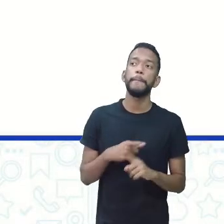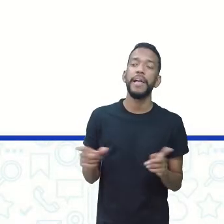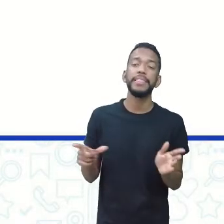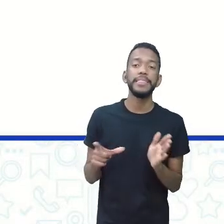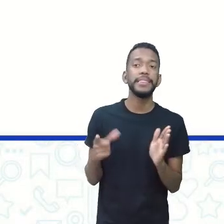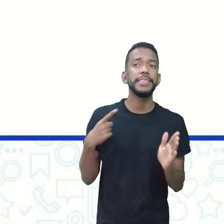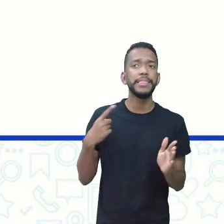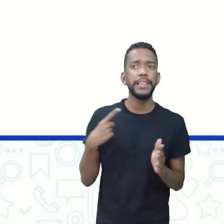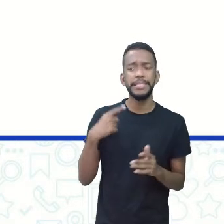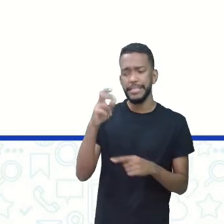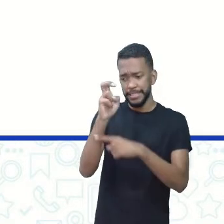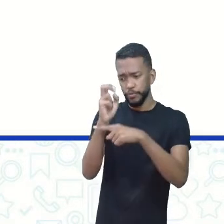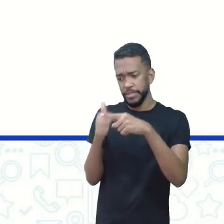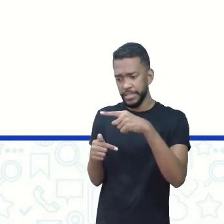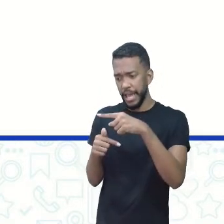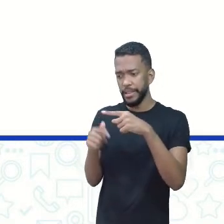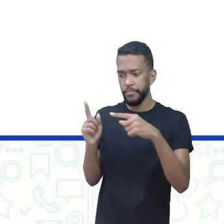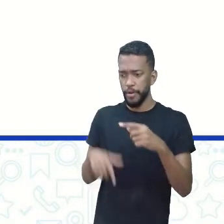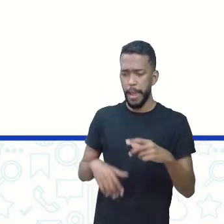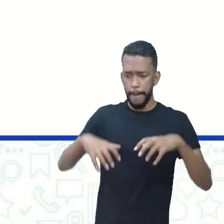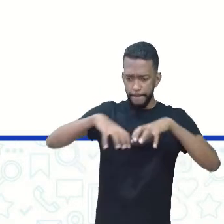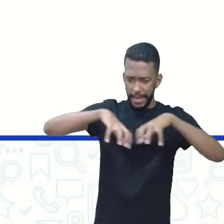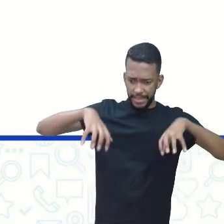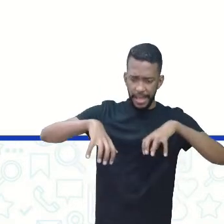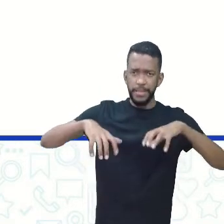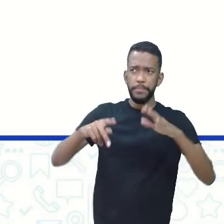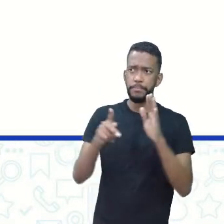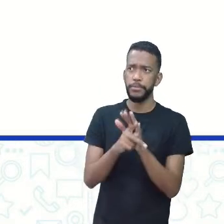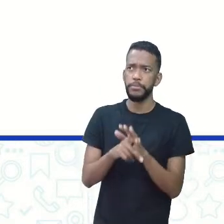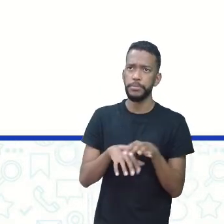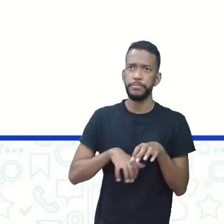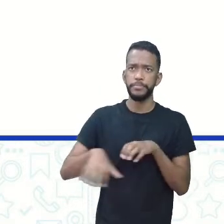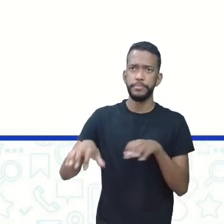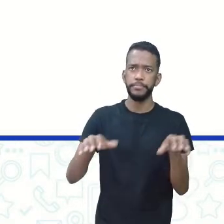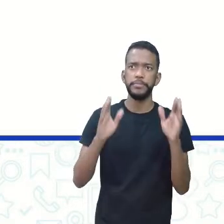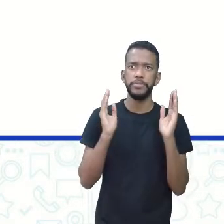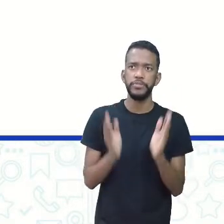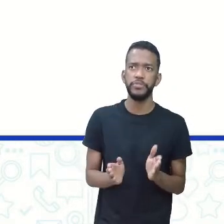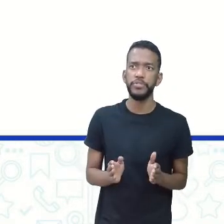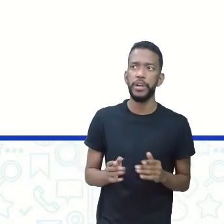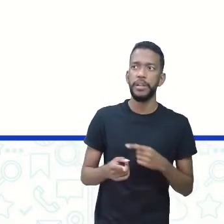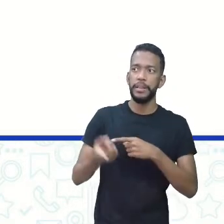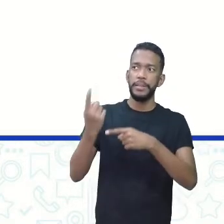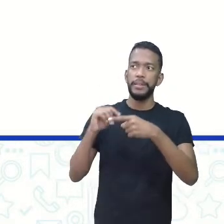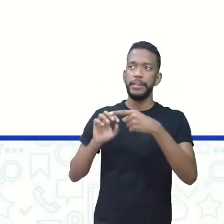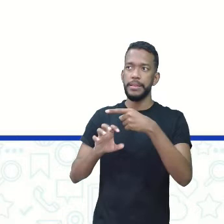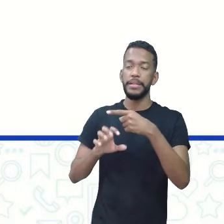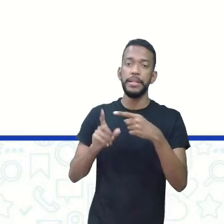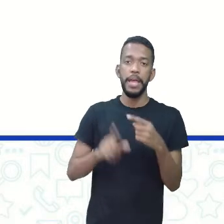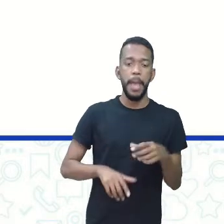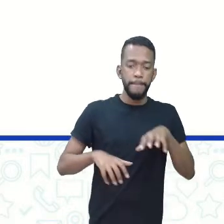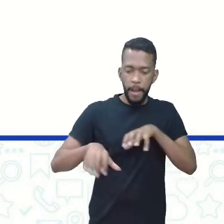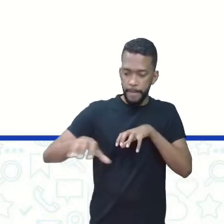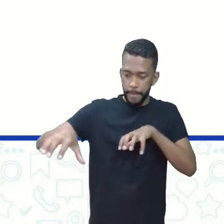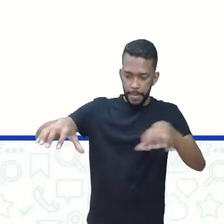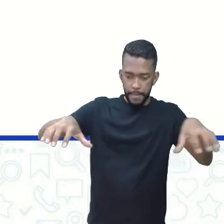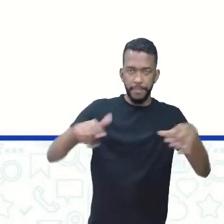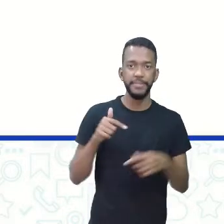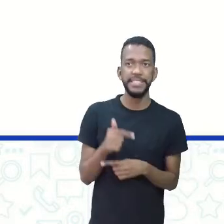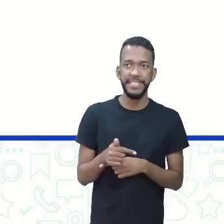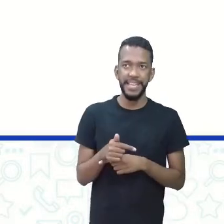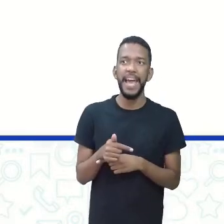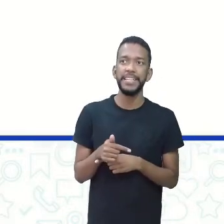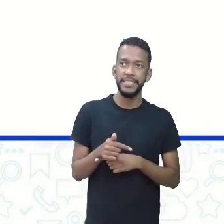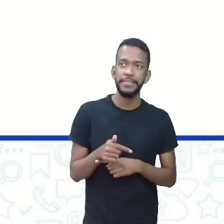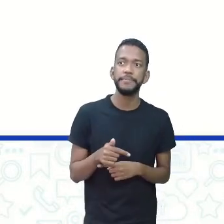E essa ideia de pedaço, de partir, a gente percebe que o denominador aí foi 7, né? Então, quer dizer